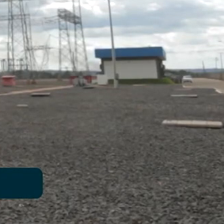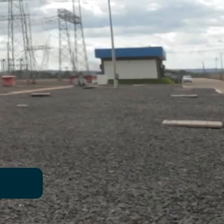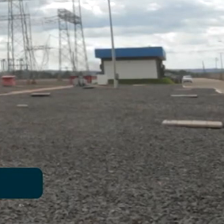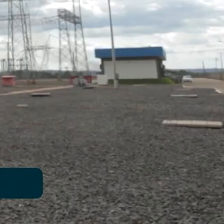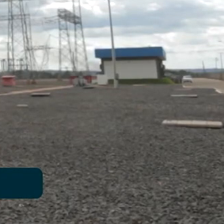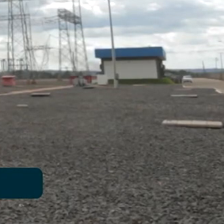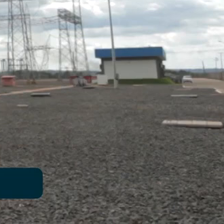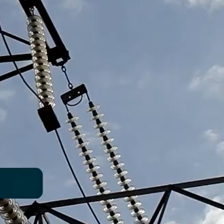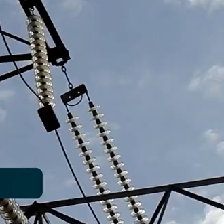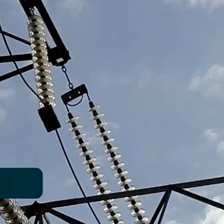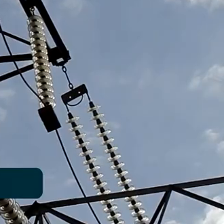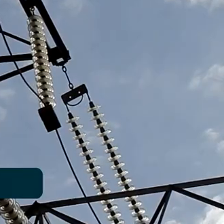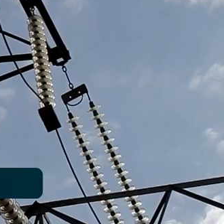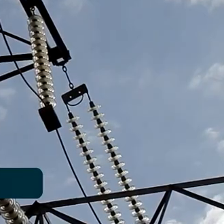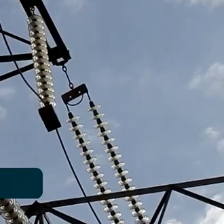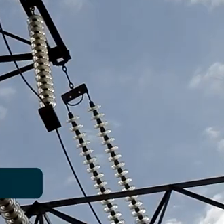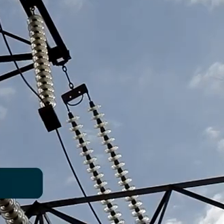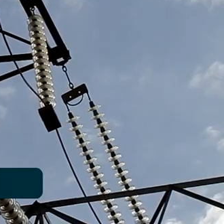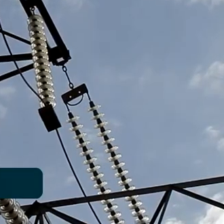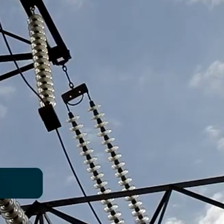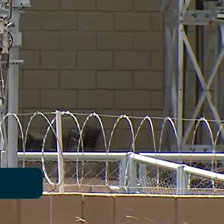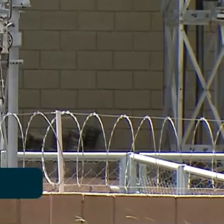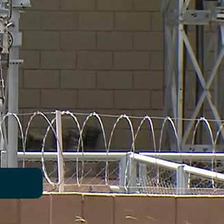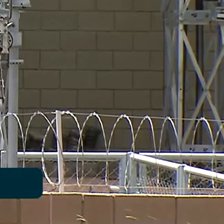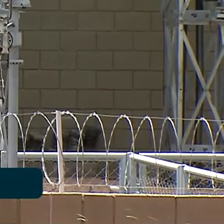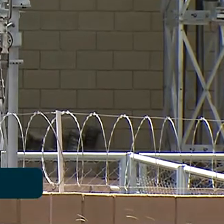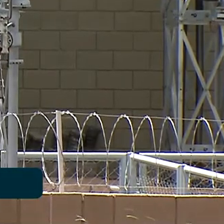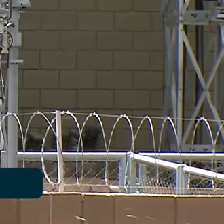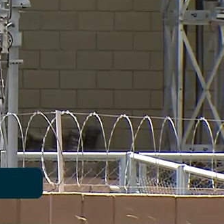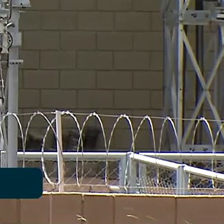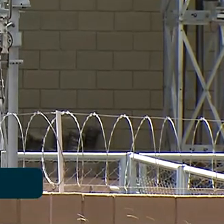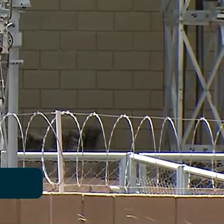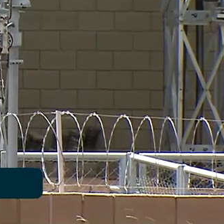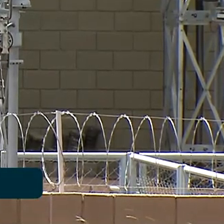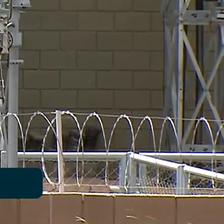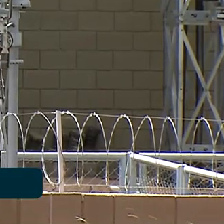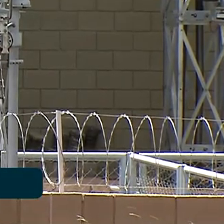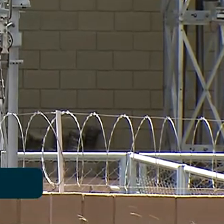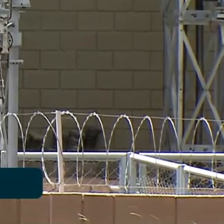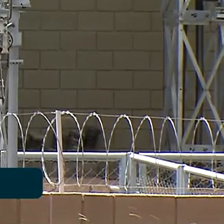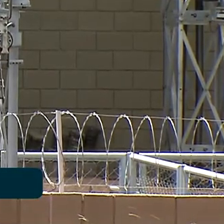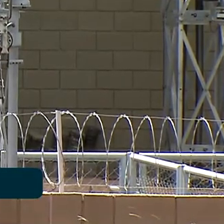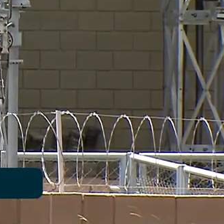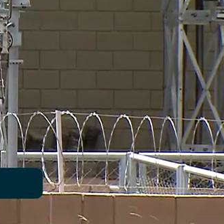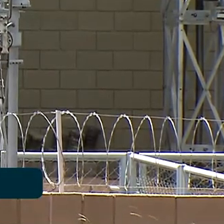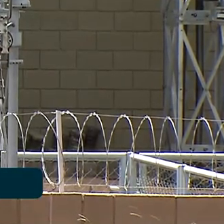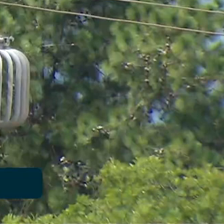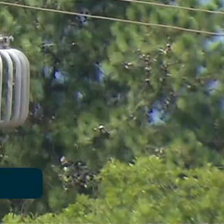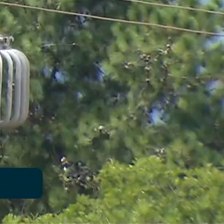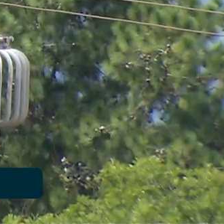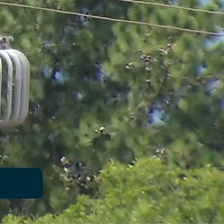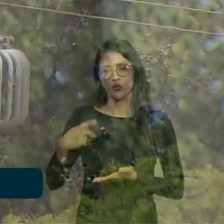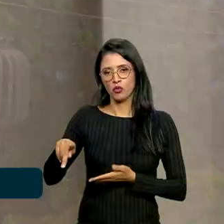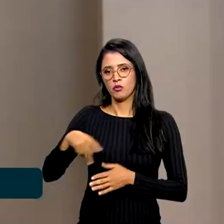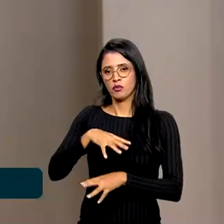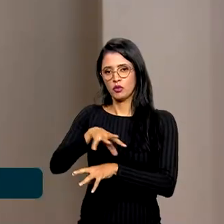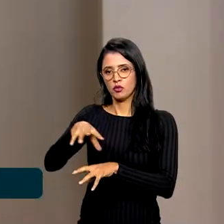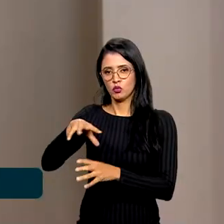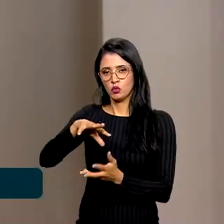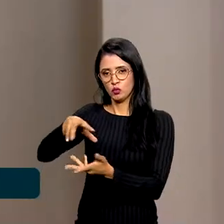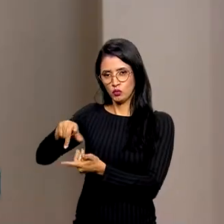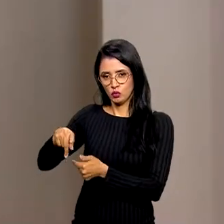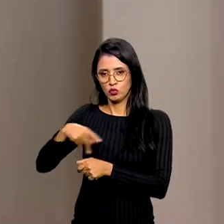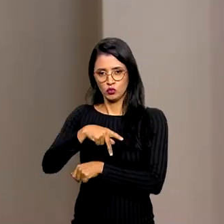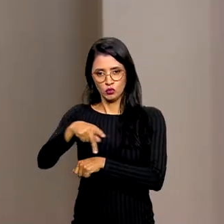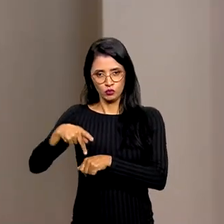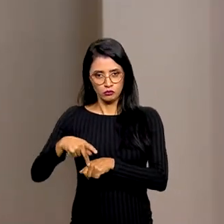interno de energia tem garantias jurídicas Claras e altamente atrativas para investidores internacionais o ministro